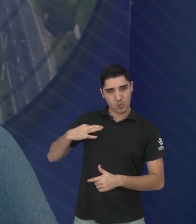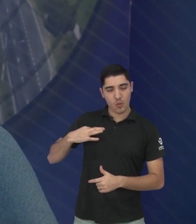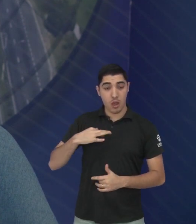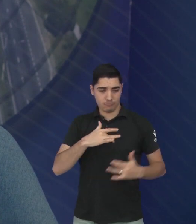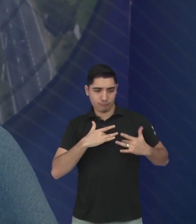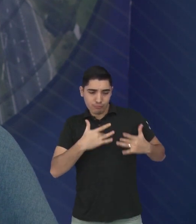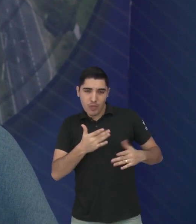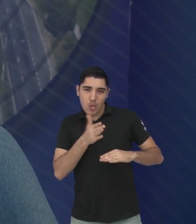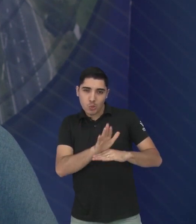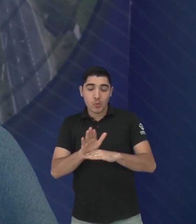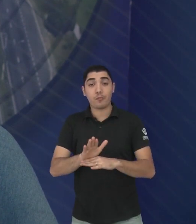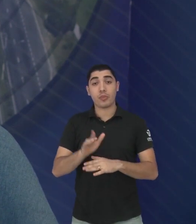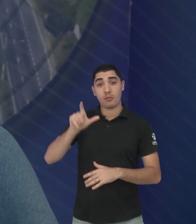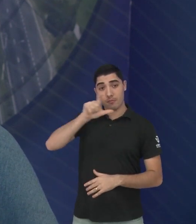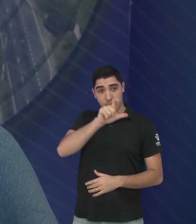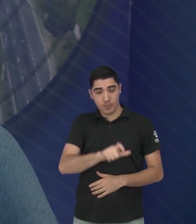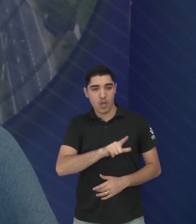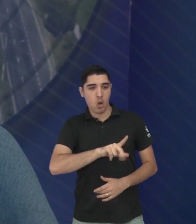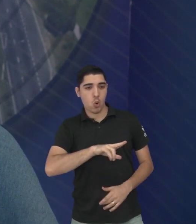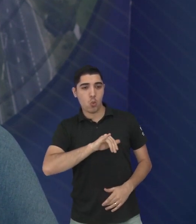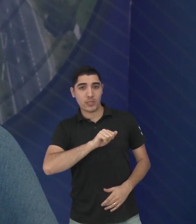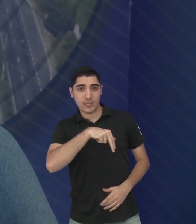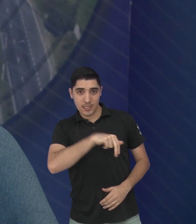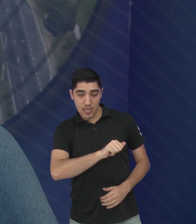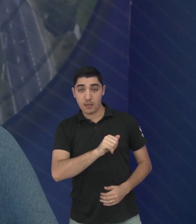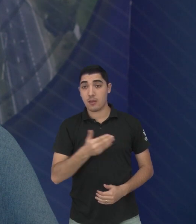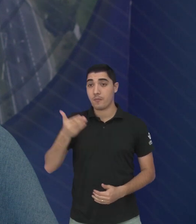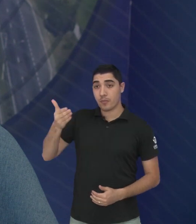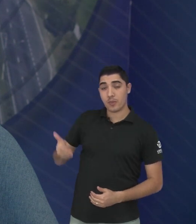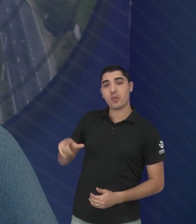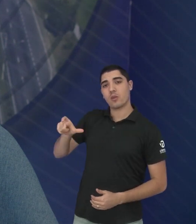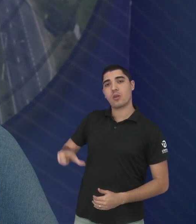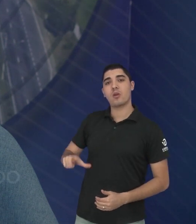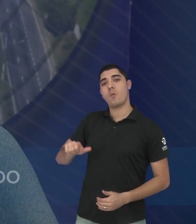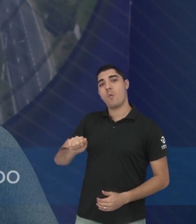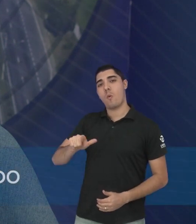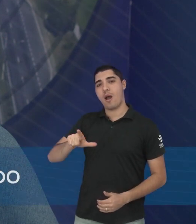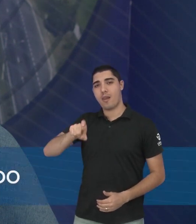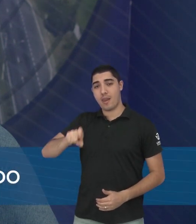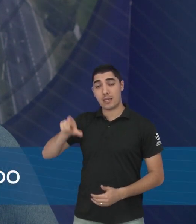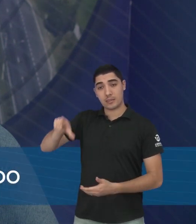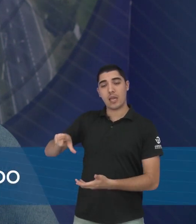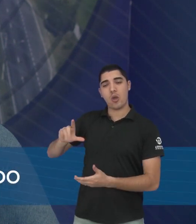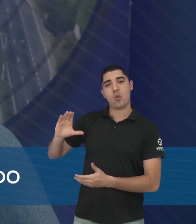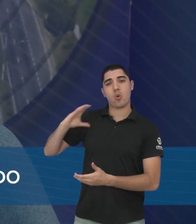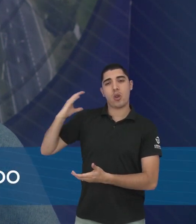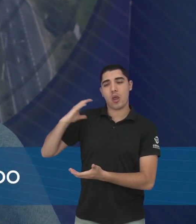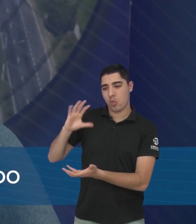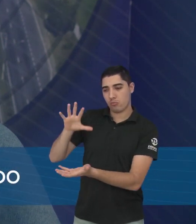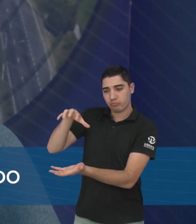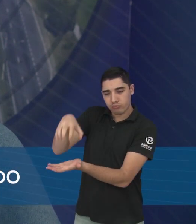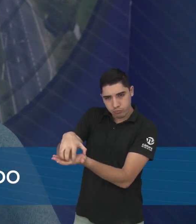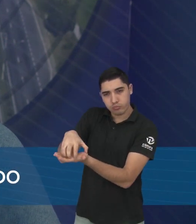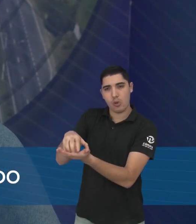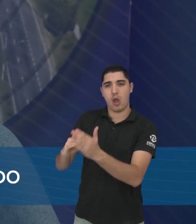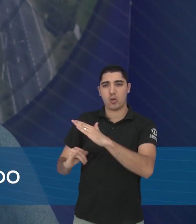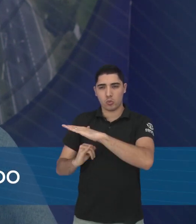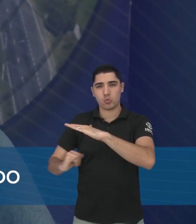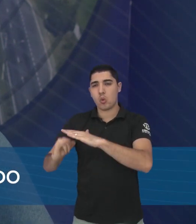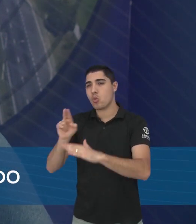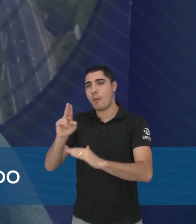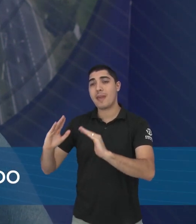assistente social Luciana Oliveira e também o coordenador institucional da Associação Nossa Casa de Acolhida, o Alex